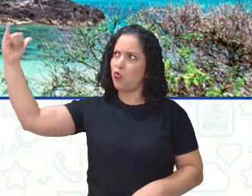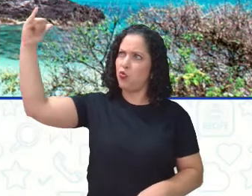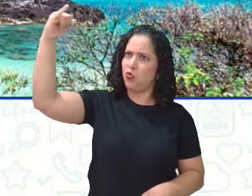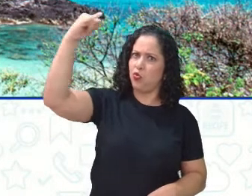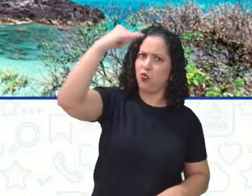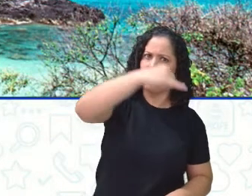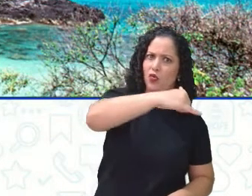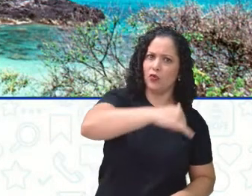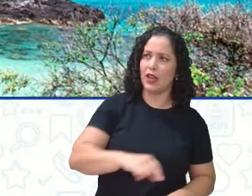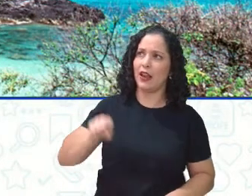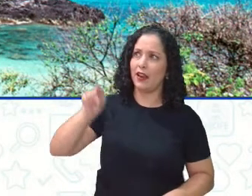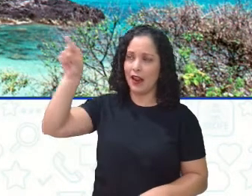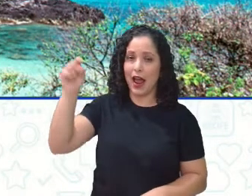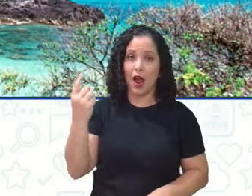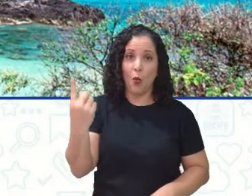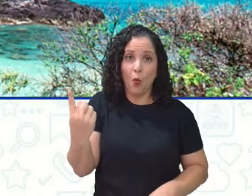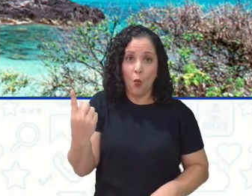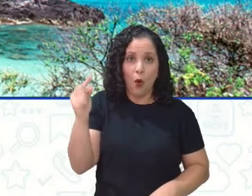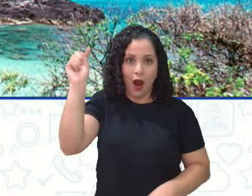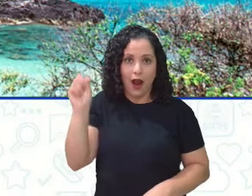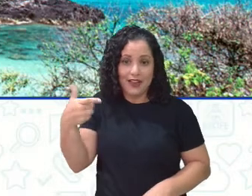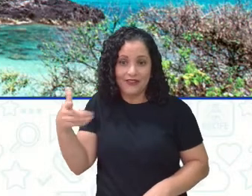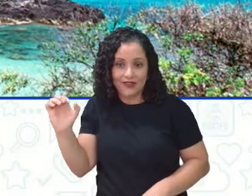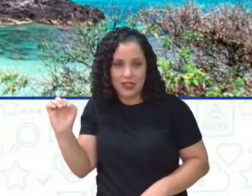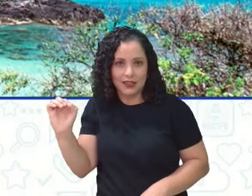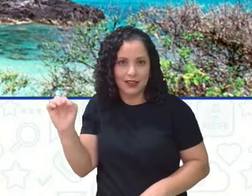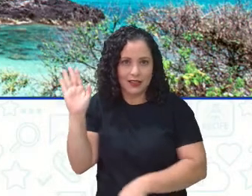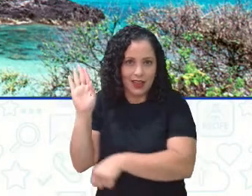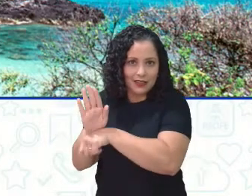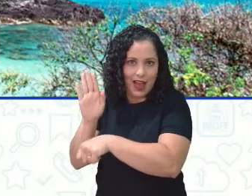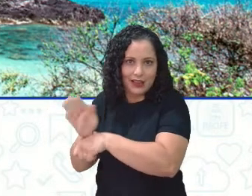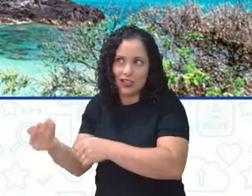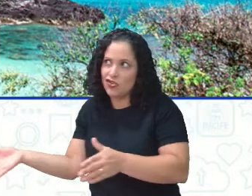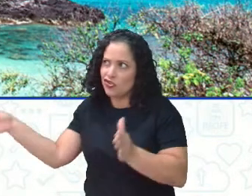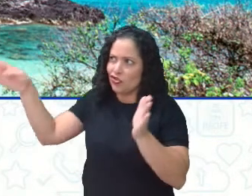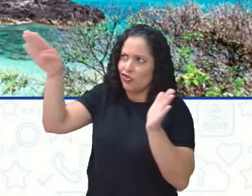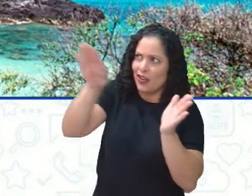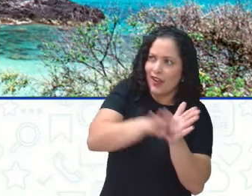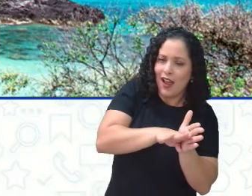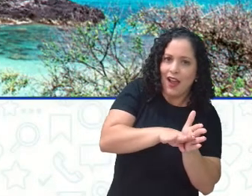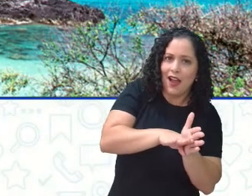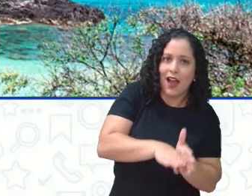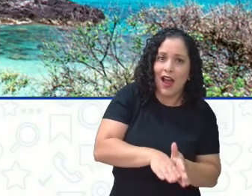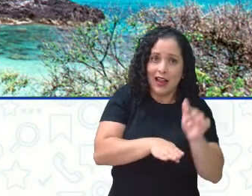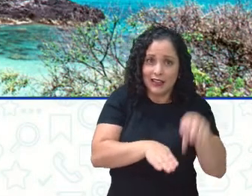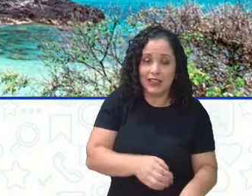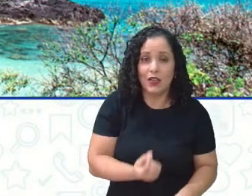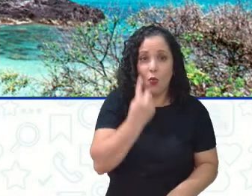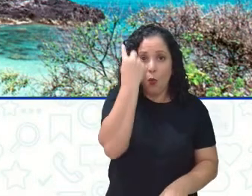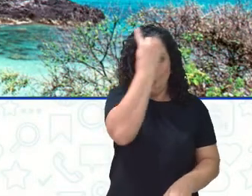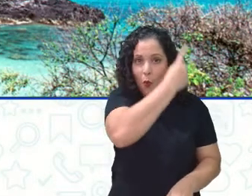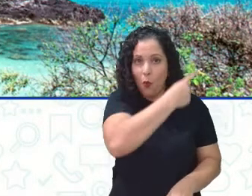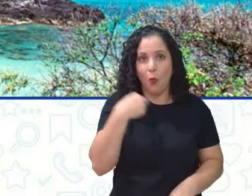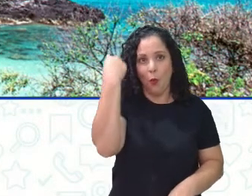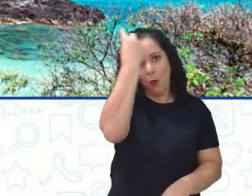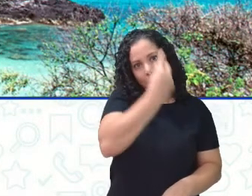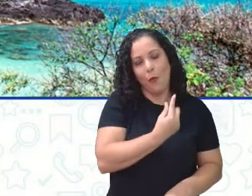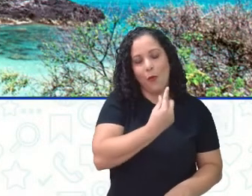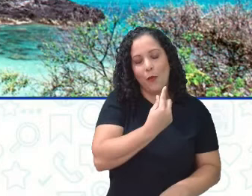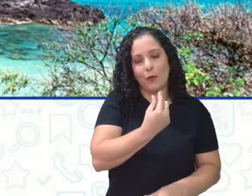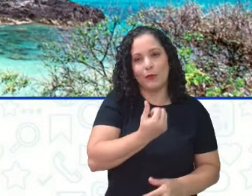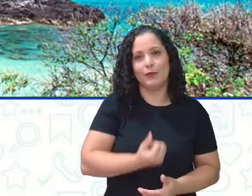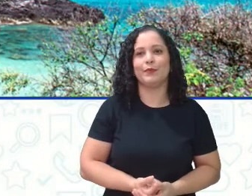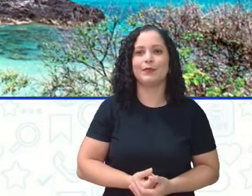1h30. Como assim, professora? É tão rápido? Não, pessoal, a duração da viagem é